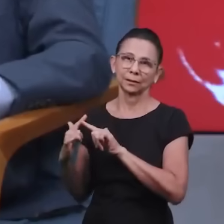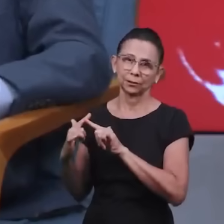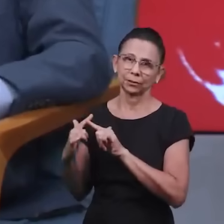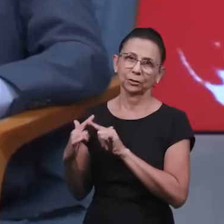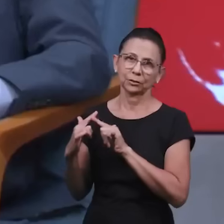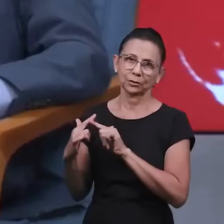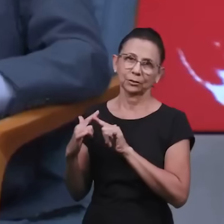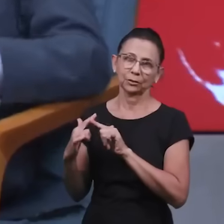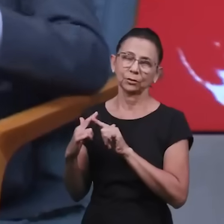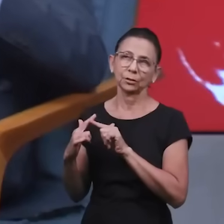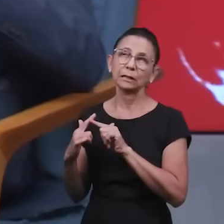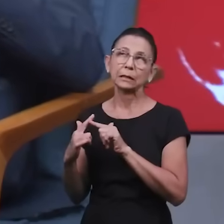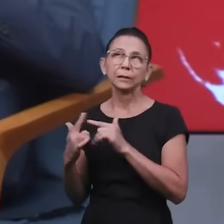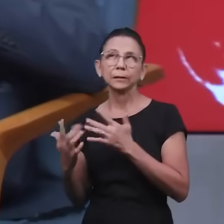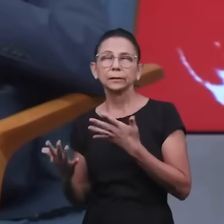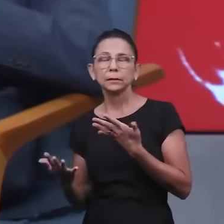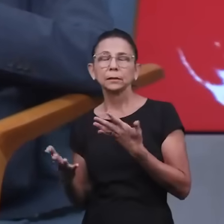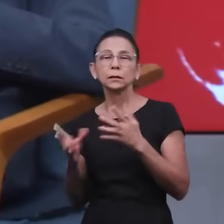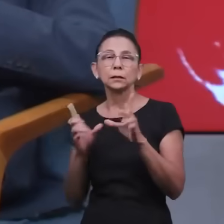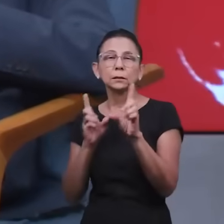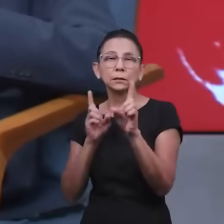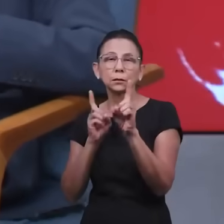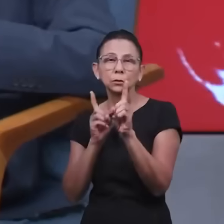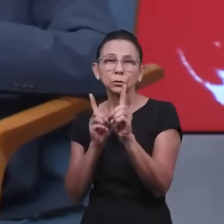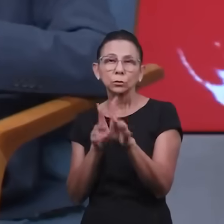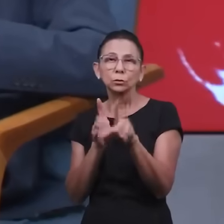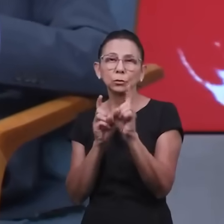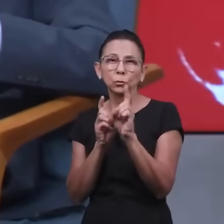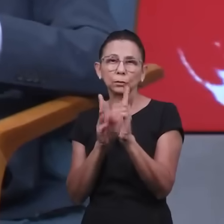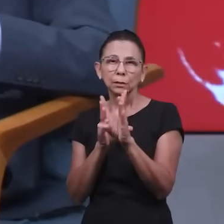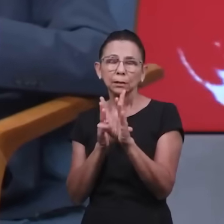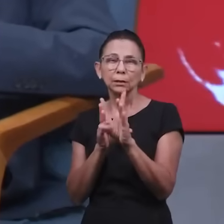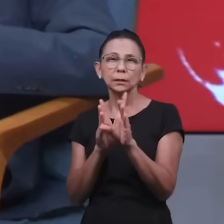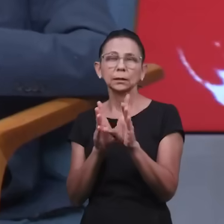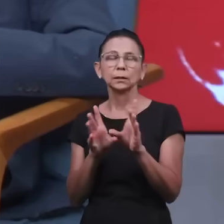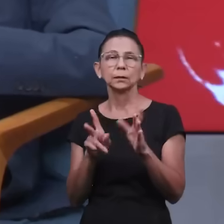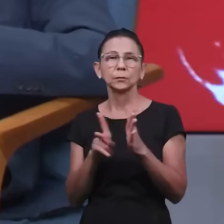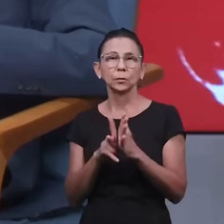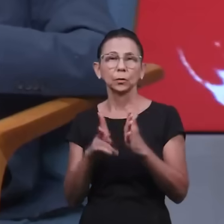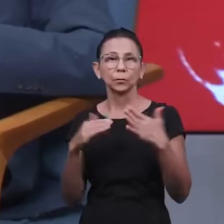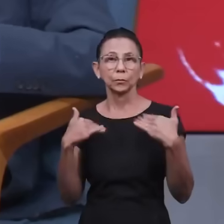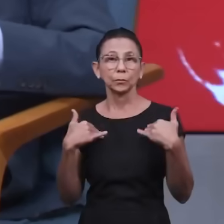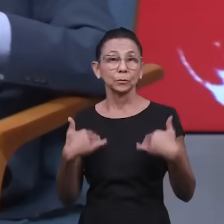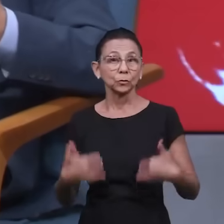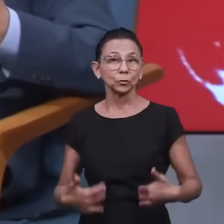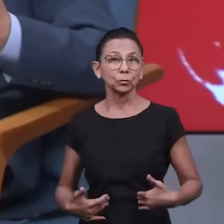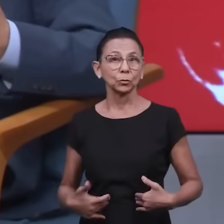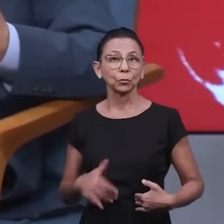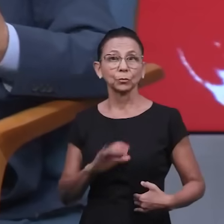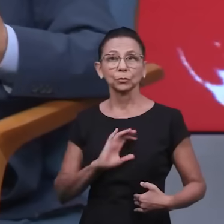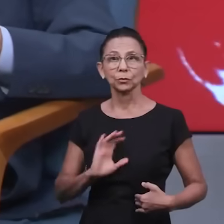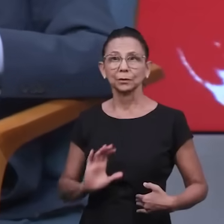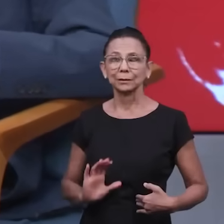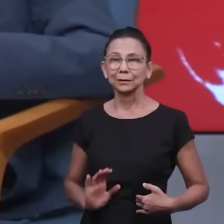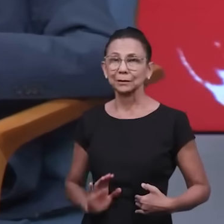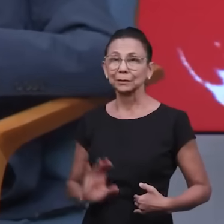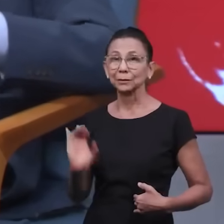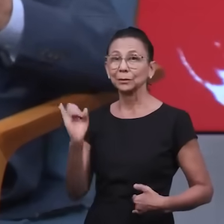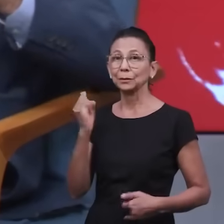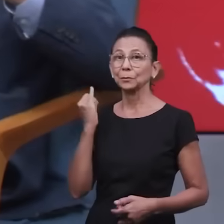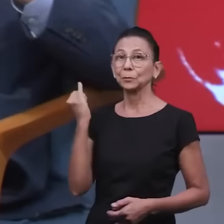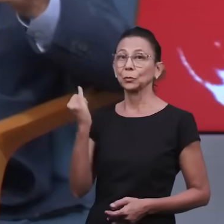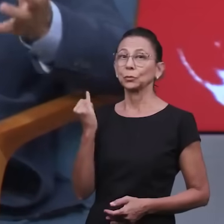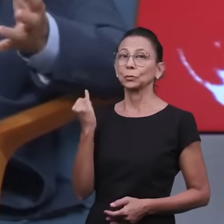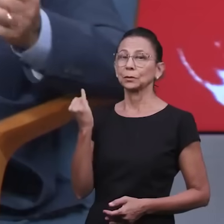igreja, como a doutrina de corpo, ela prevaleceu e